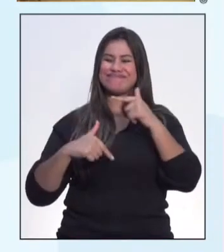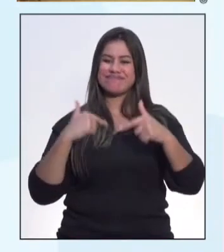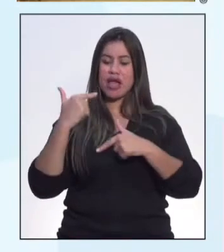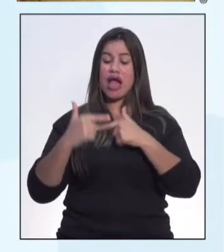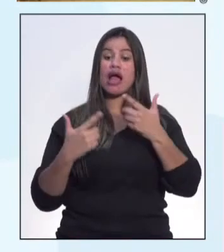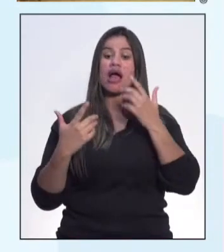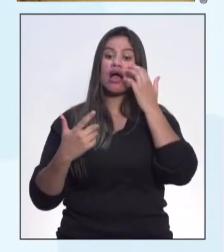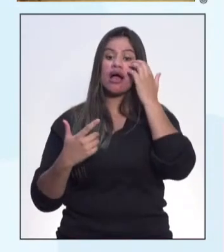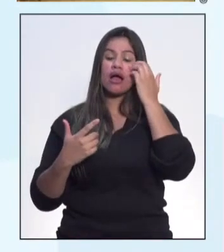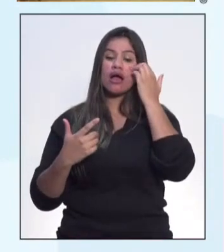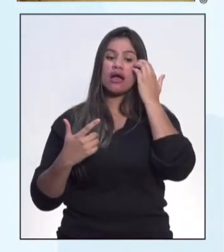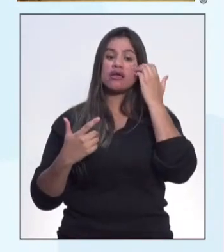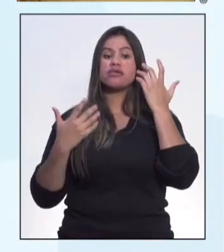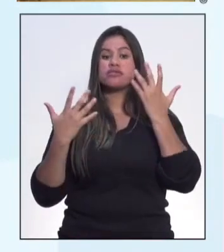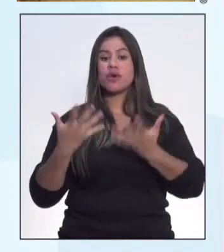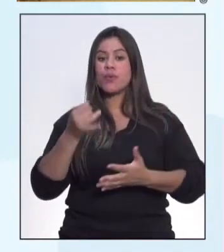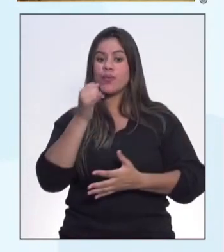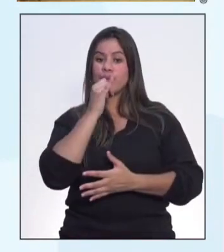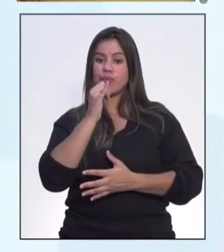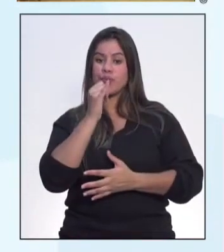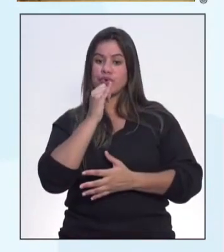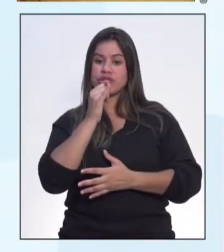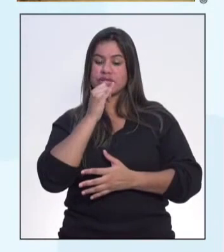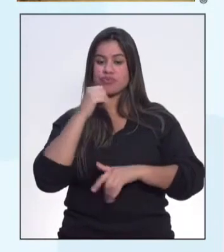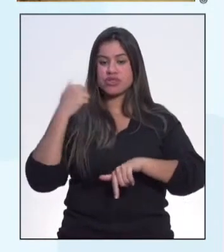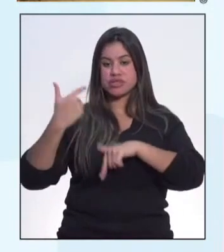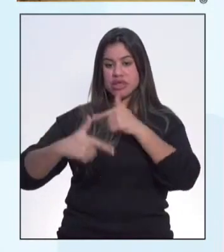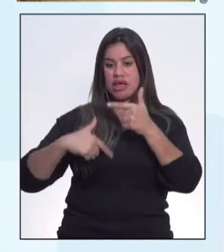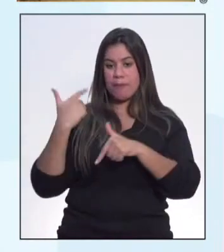Então, a partir dessa experiência do trabalho,